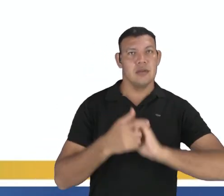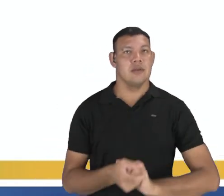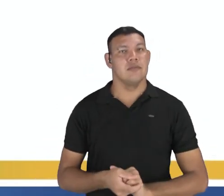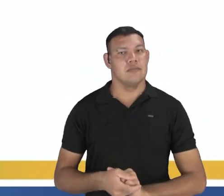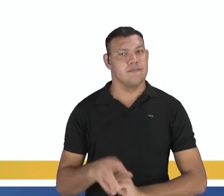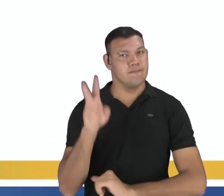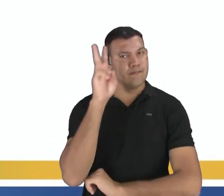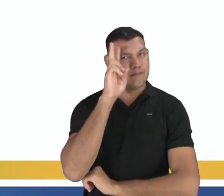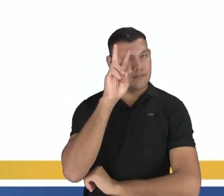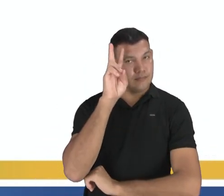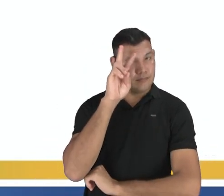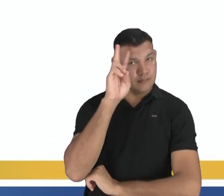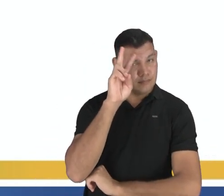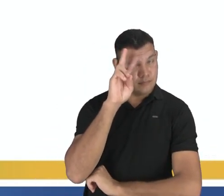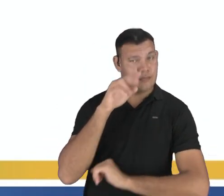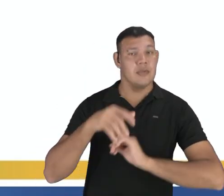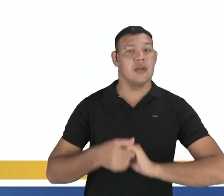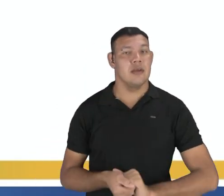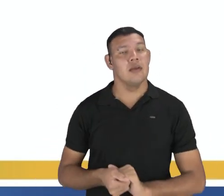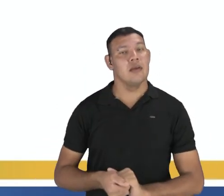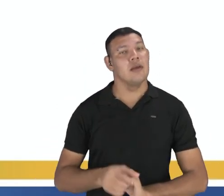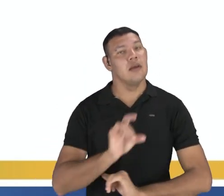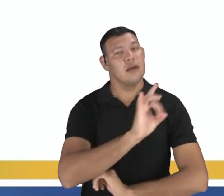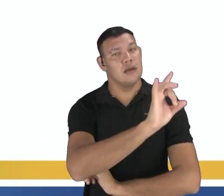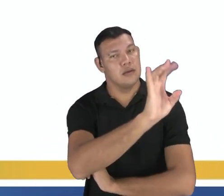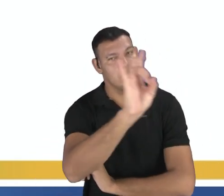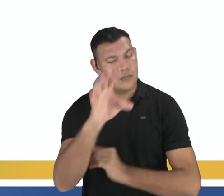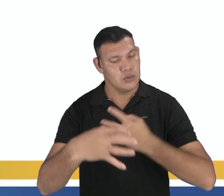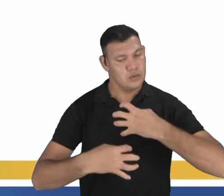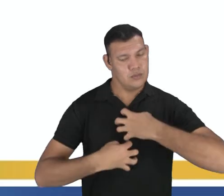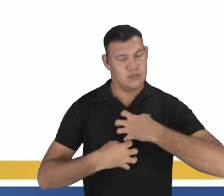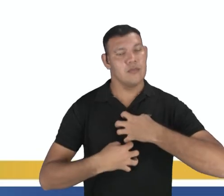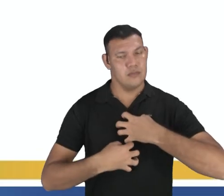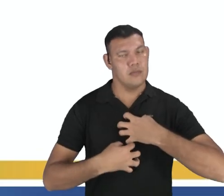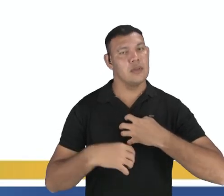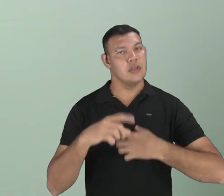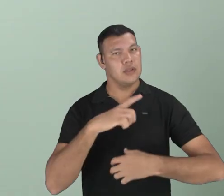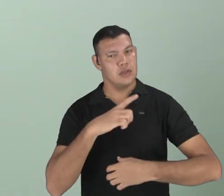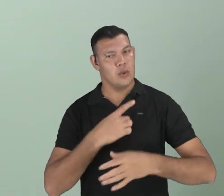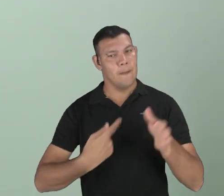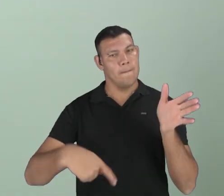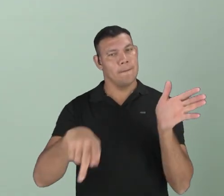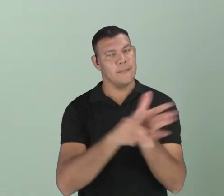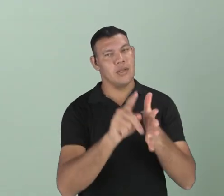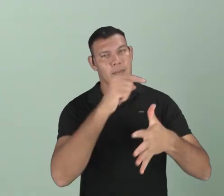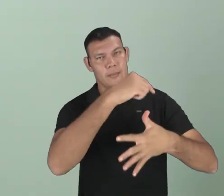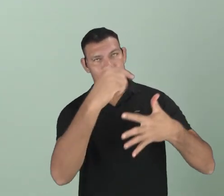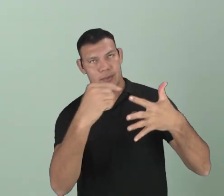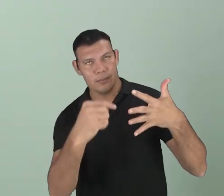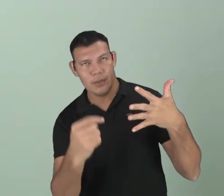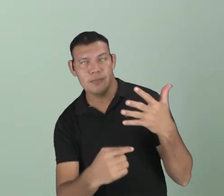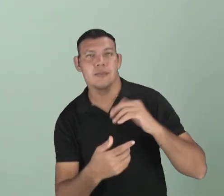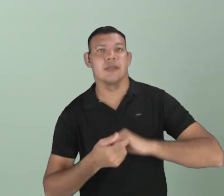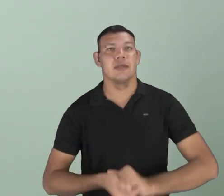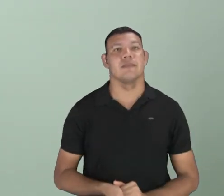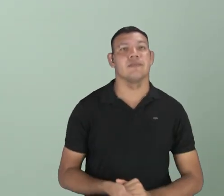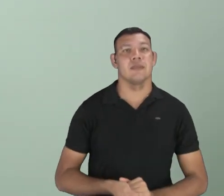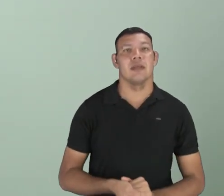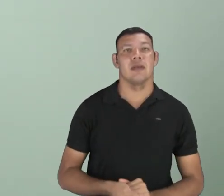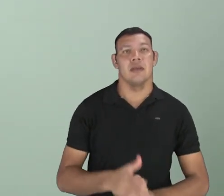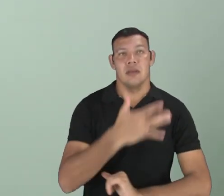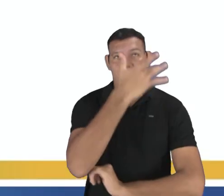da comunicação, tá bom? Não esqueçam, para cada função, um elemento da comunicação. E para